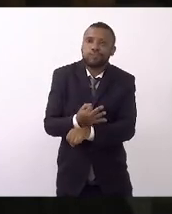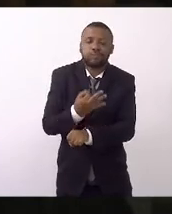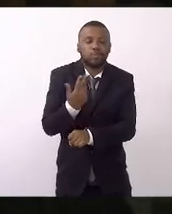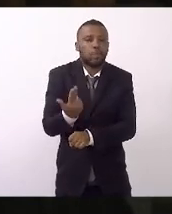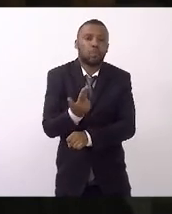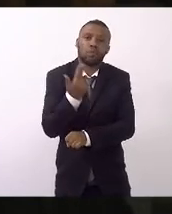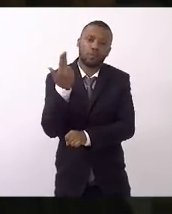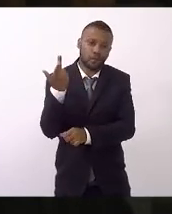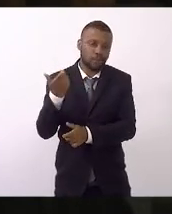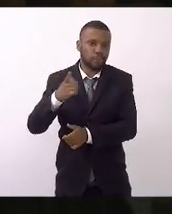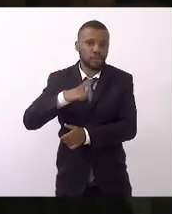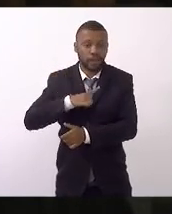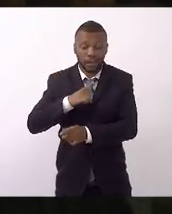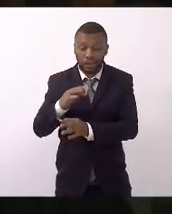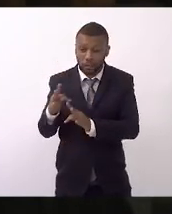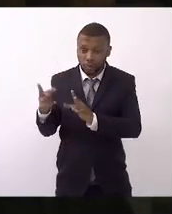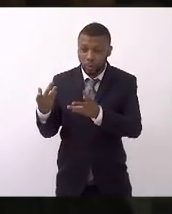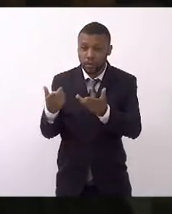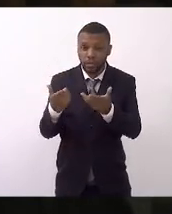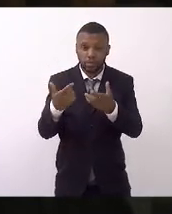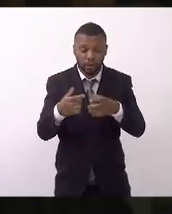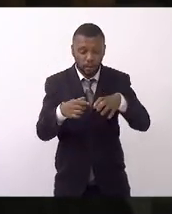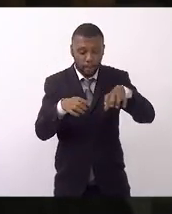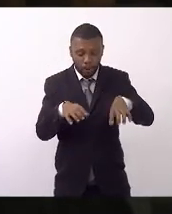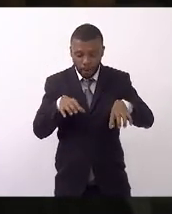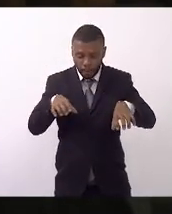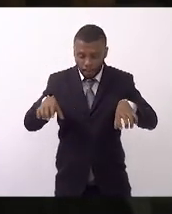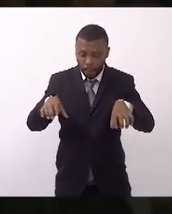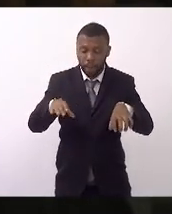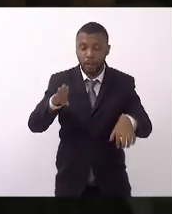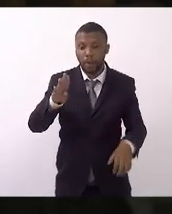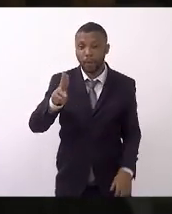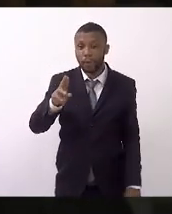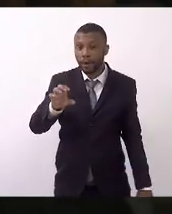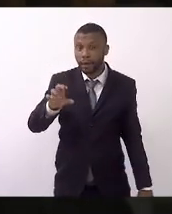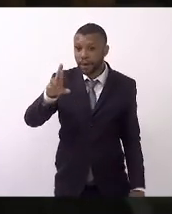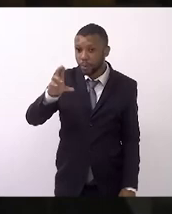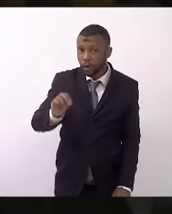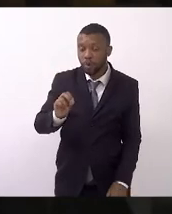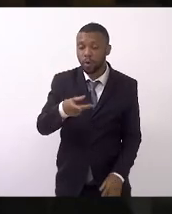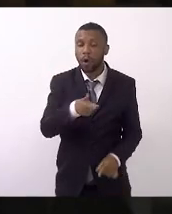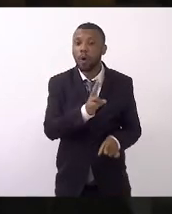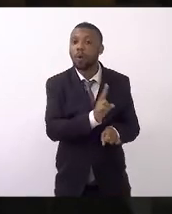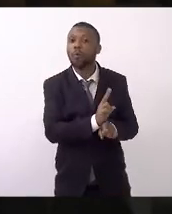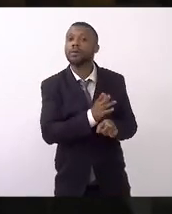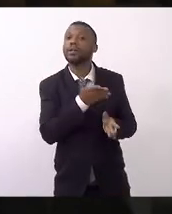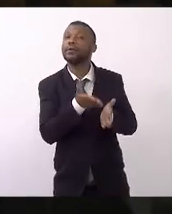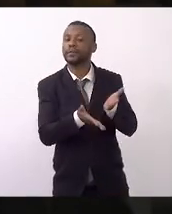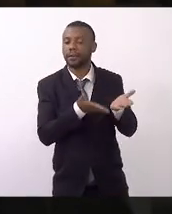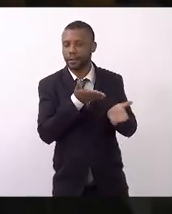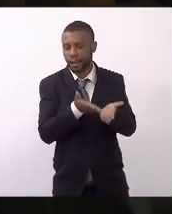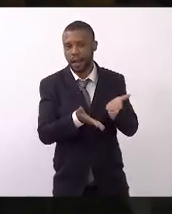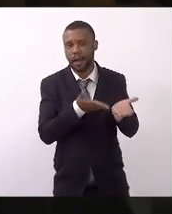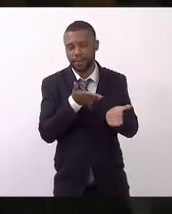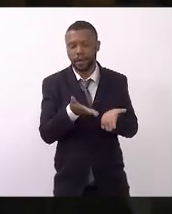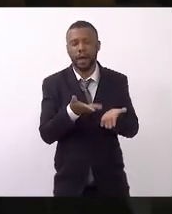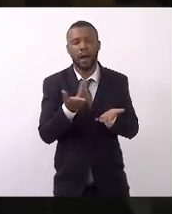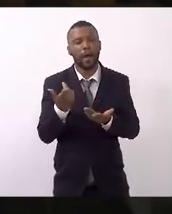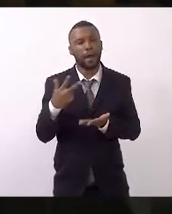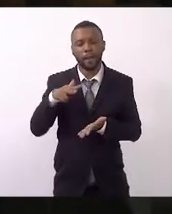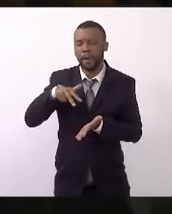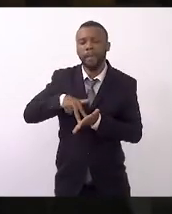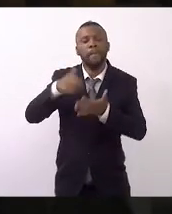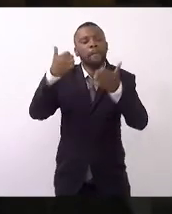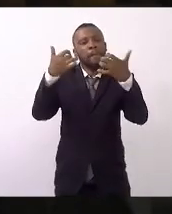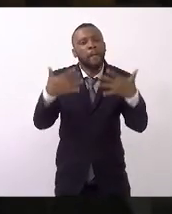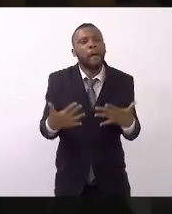rede toda de bueiros devidamente cuidada. E falo isso, senhora presidente, porque